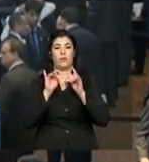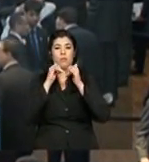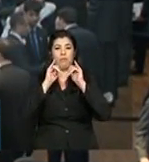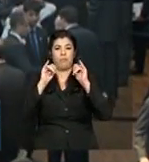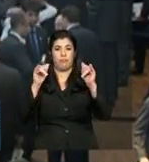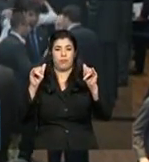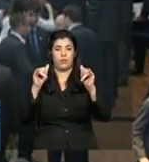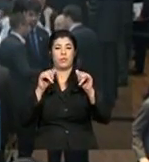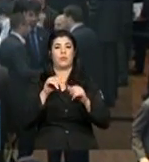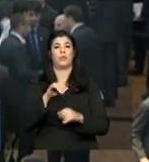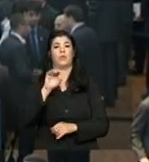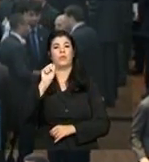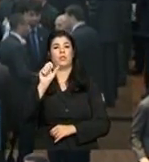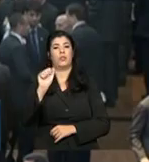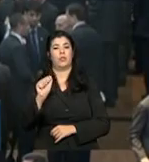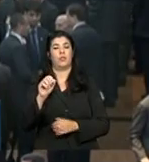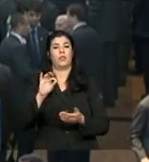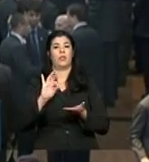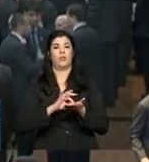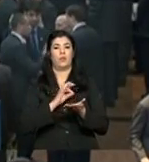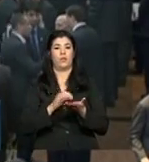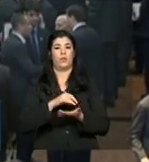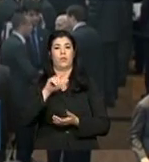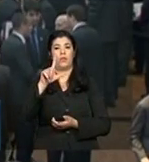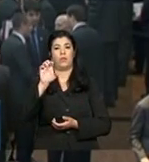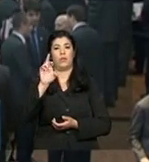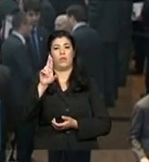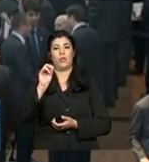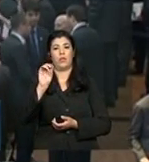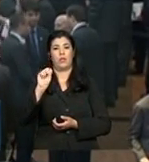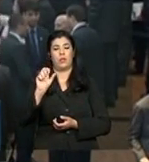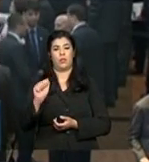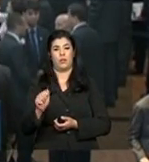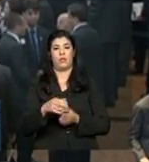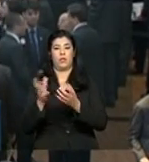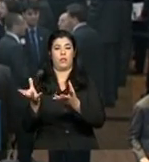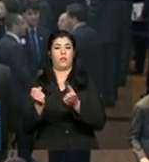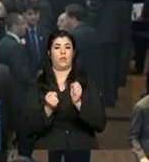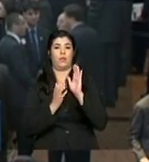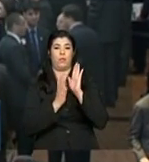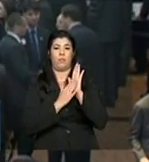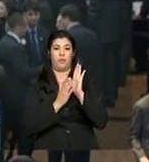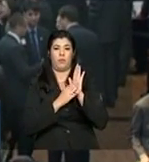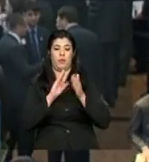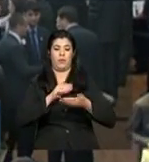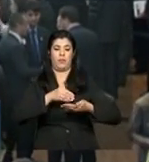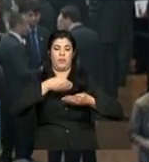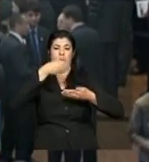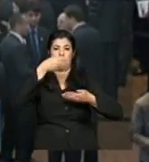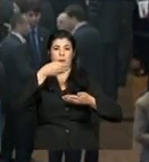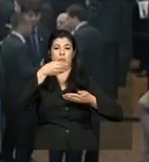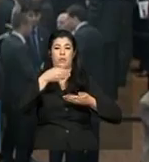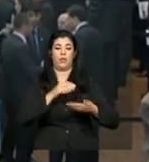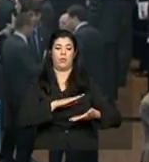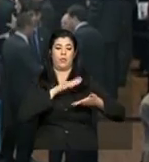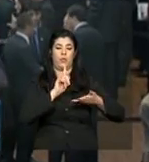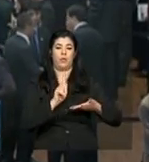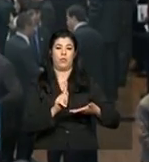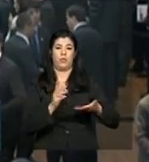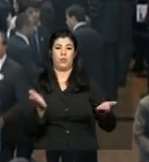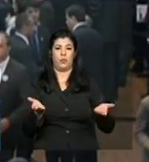S.A., representado pelo escritório Lerosa. Aceito proposta mediante entrega de envelopes para o leilão do lote G,